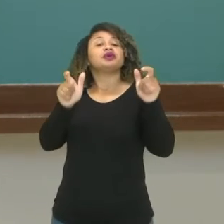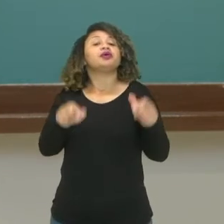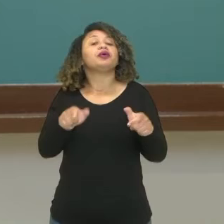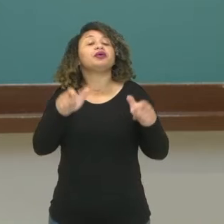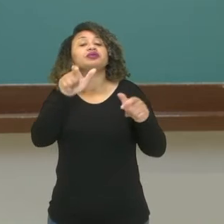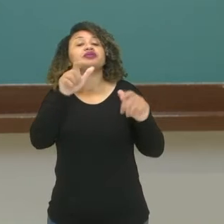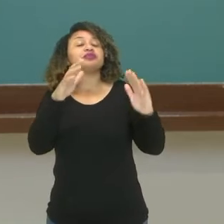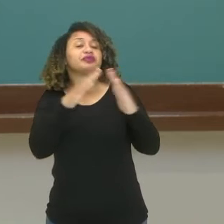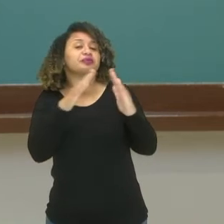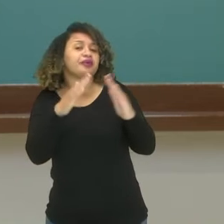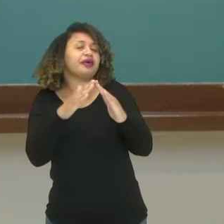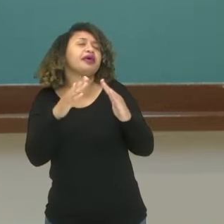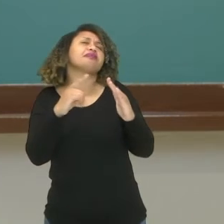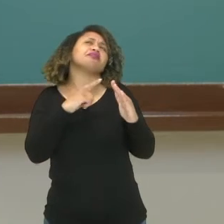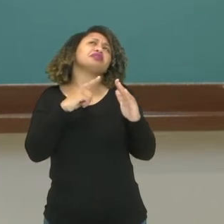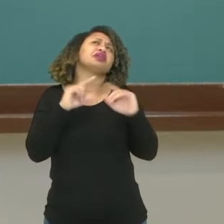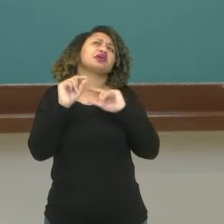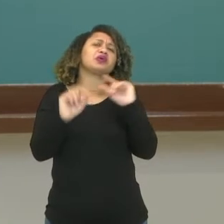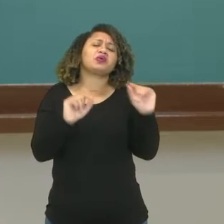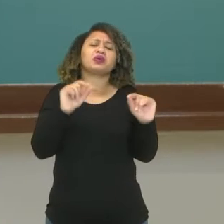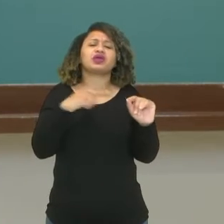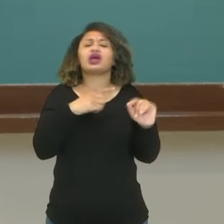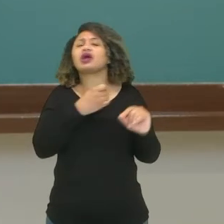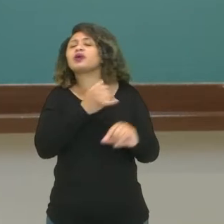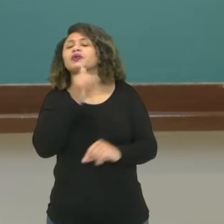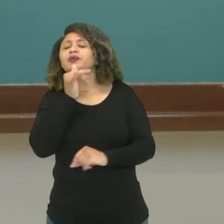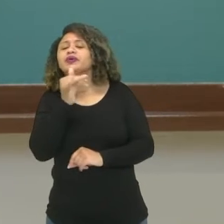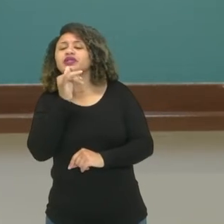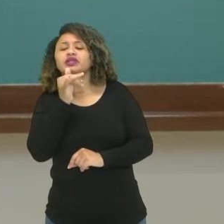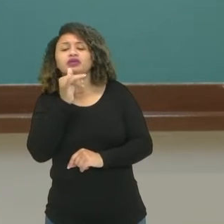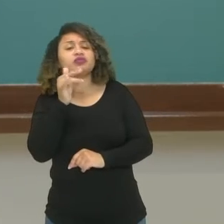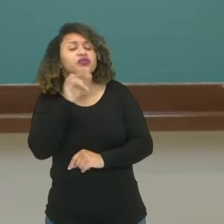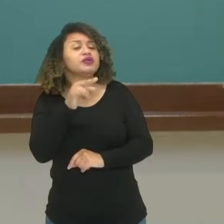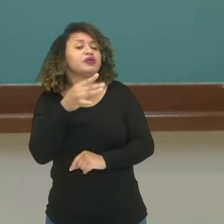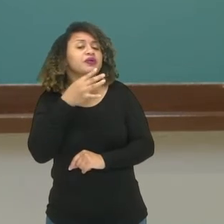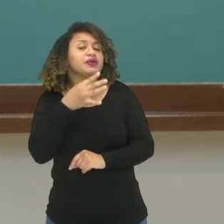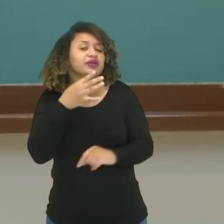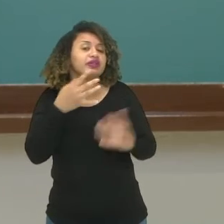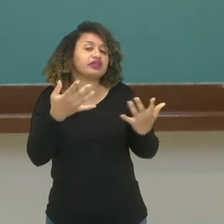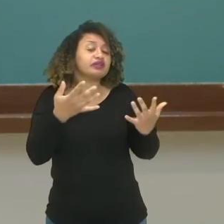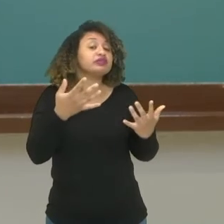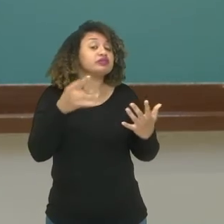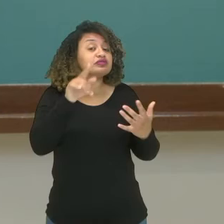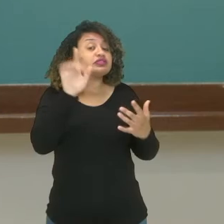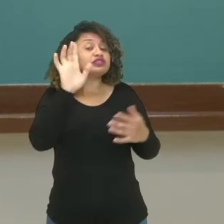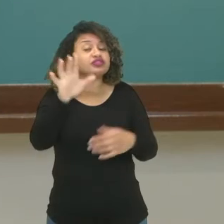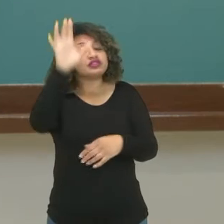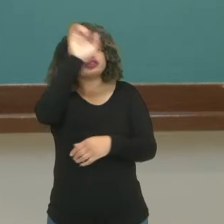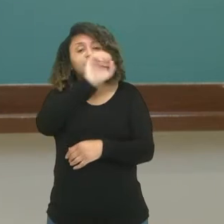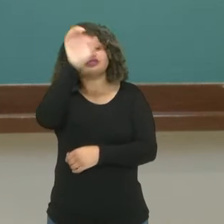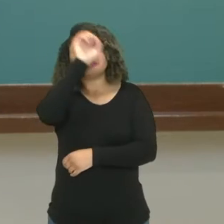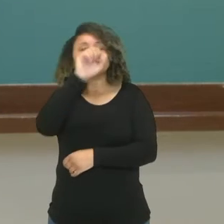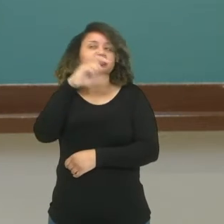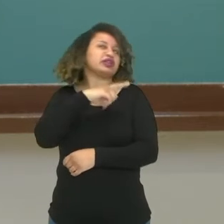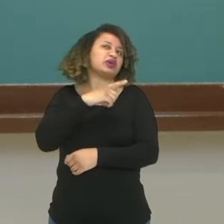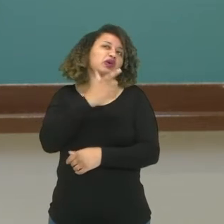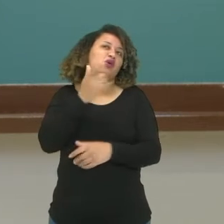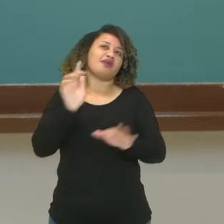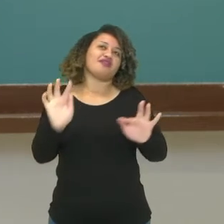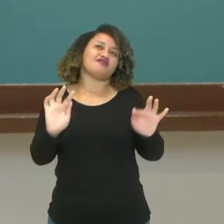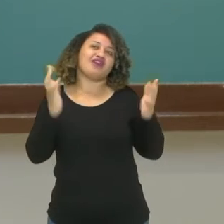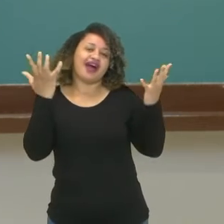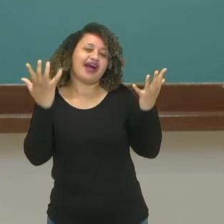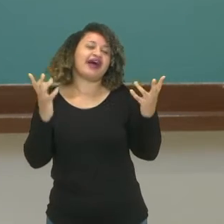você deve ter o quê? Algum exemplo disso, né? E você já deve ter aprendido com algum